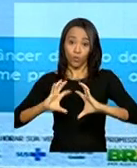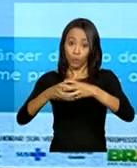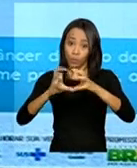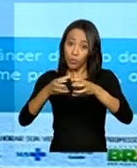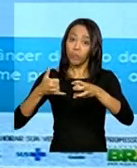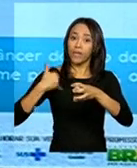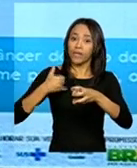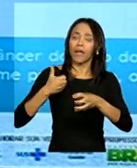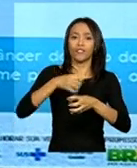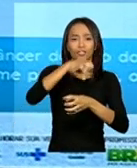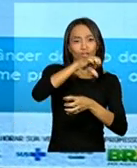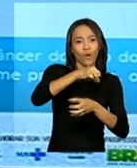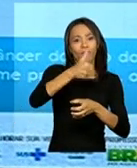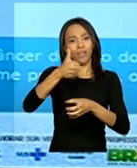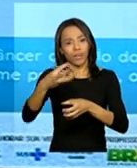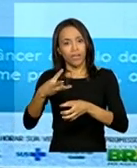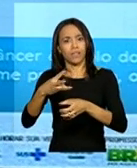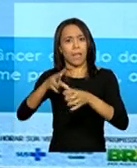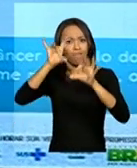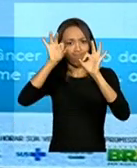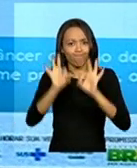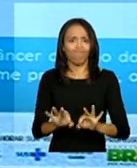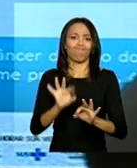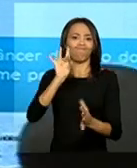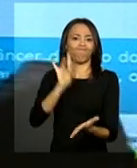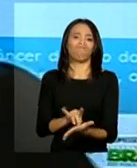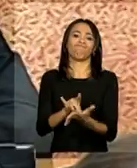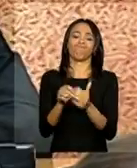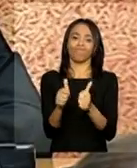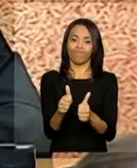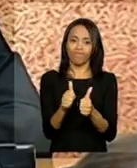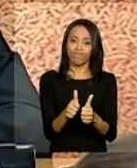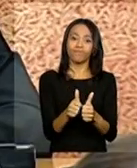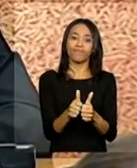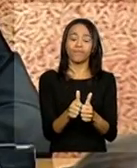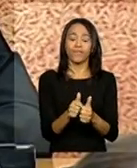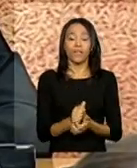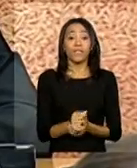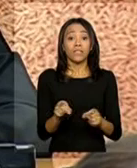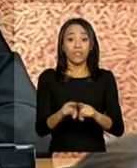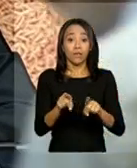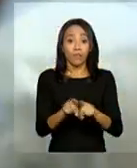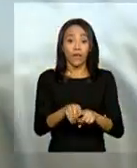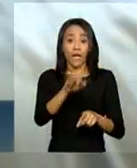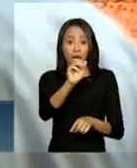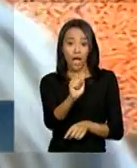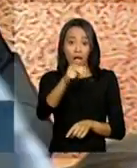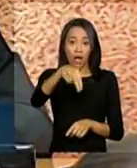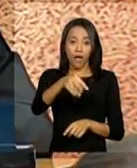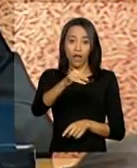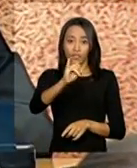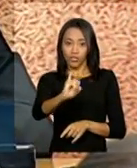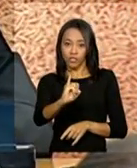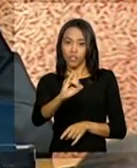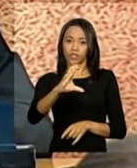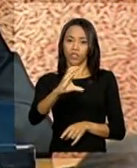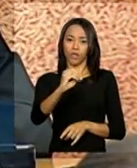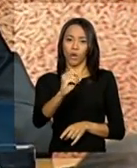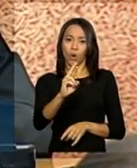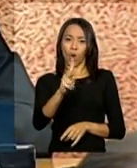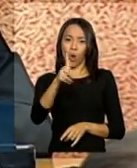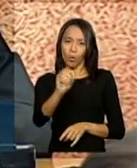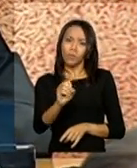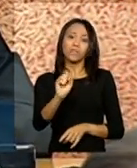13 anos ela é mais eficaz Ou seja a produção eh de anticorpos qura os vírus contidos na